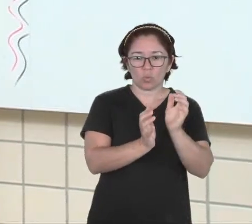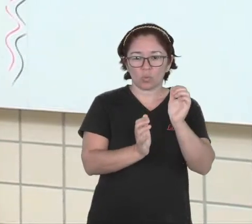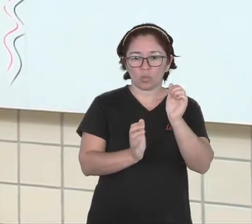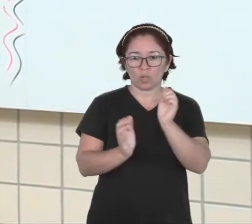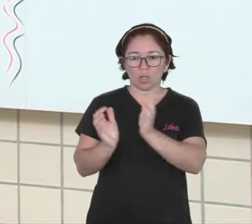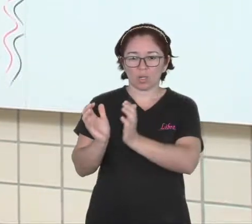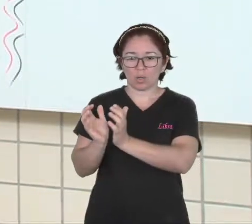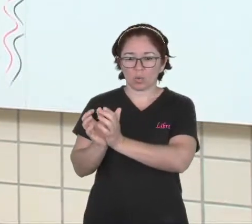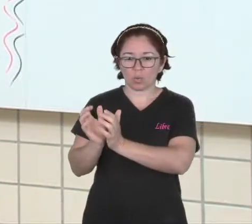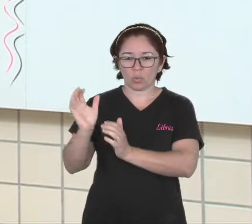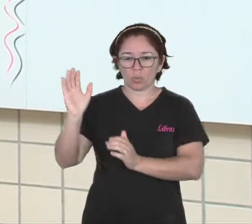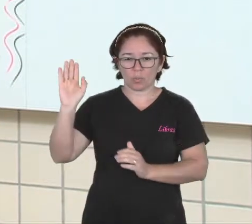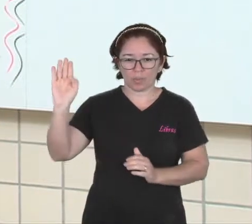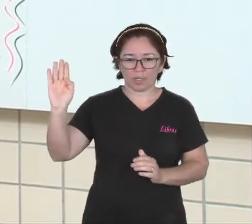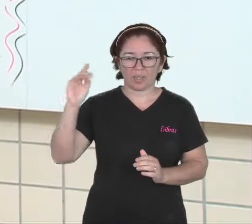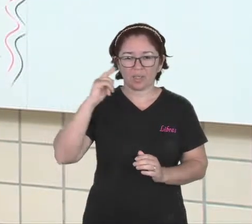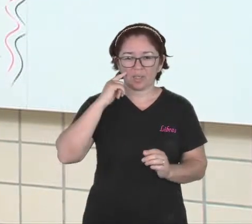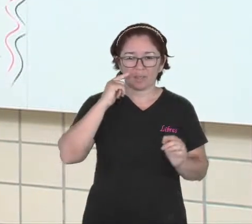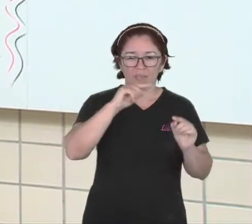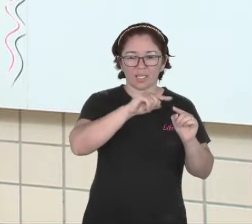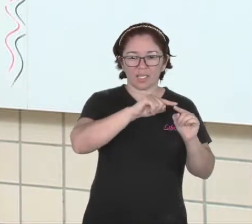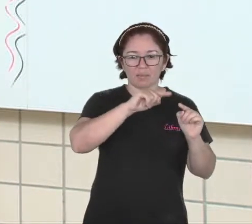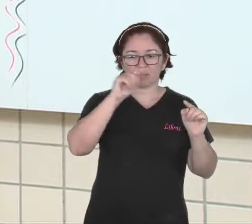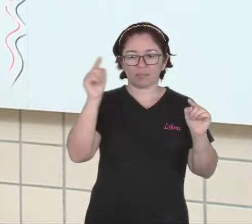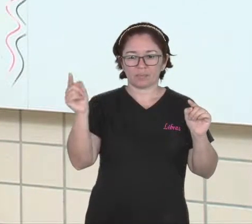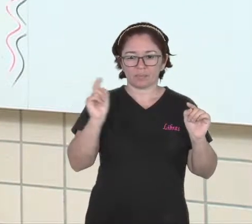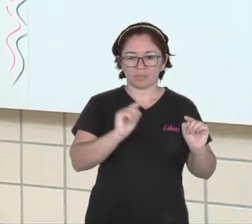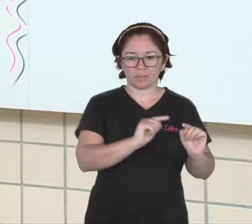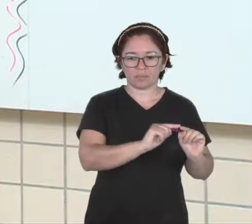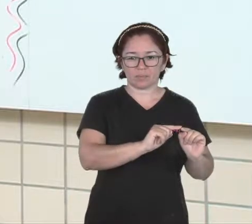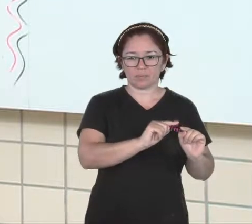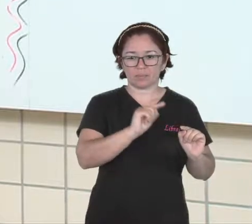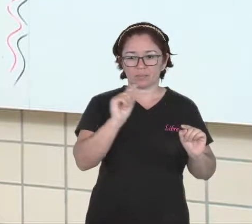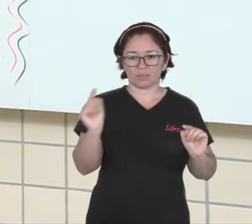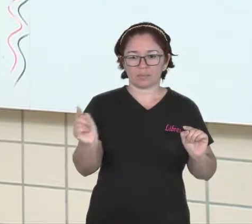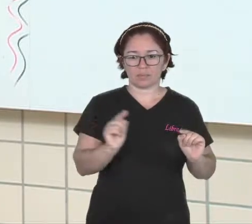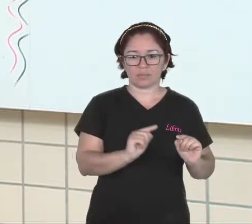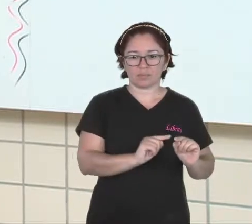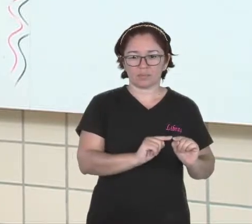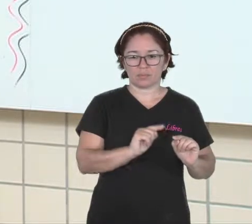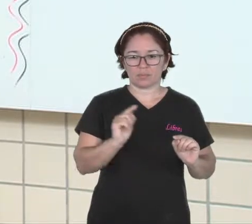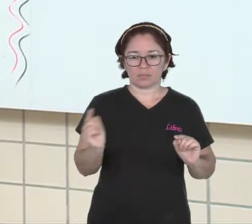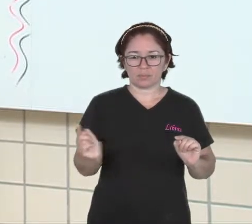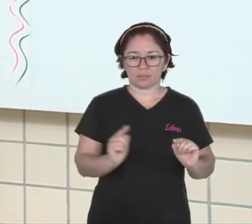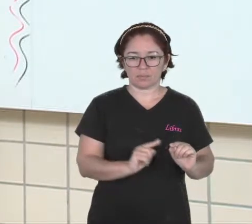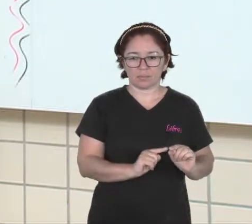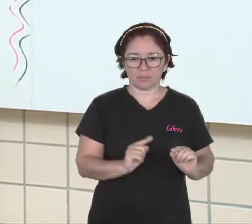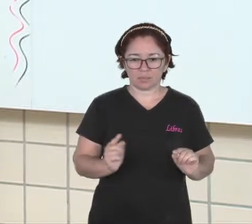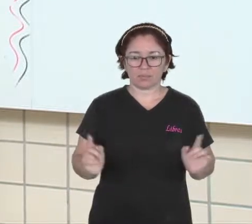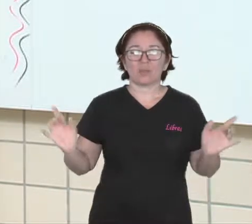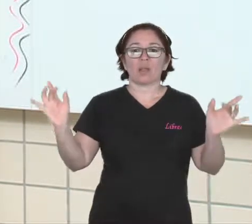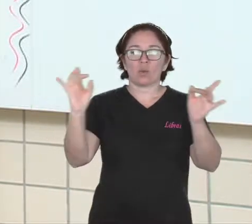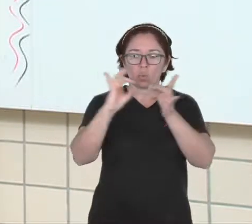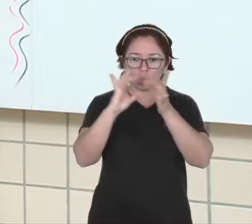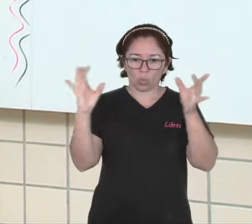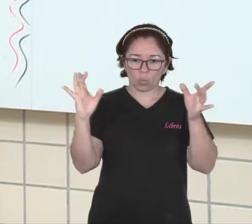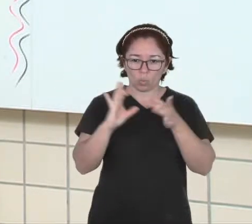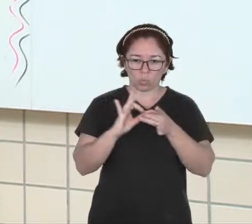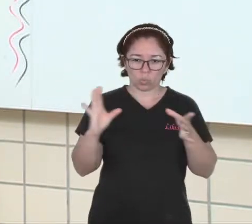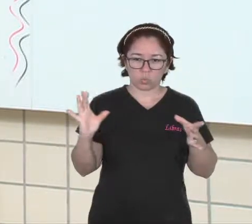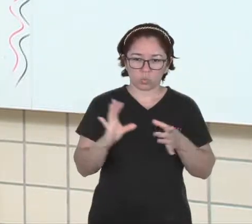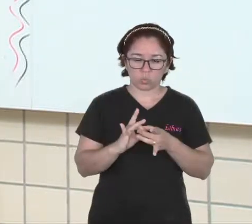temos o elemento 2 associado ao elemento 6, o elemento 3 associado ao elemento 7, o elemento